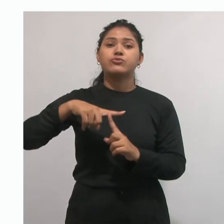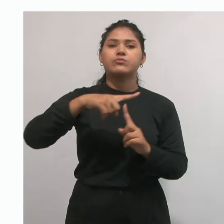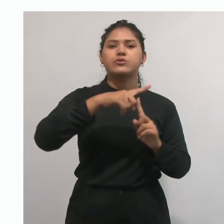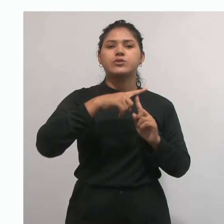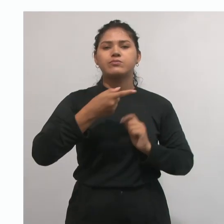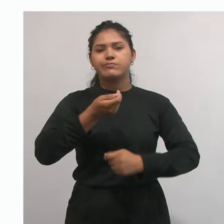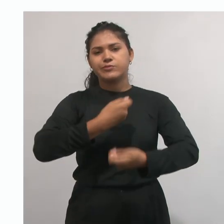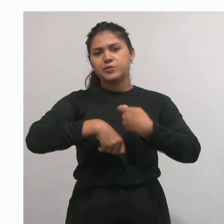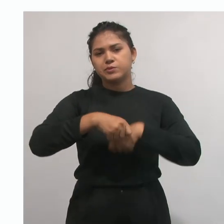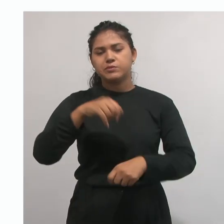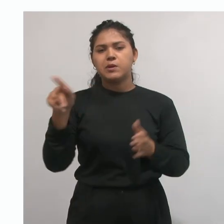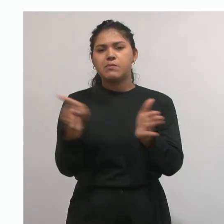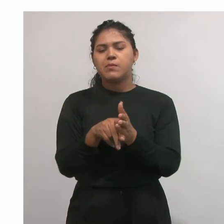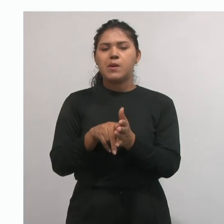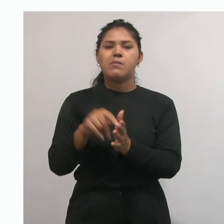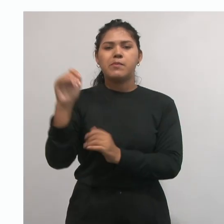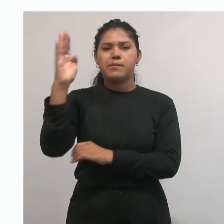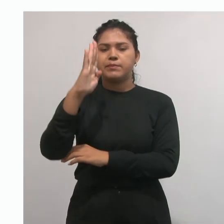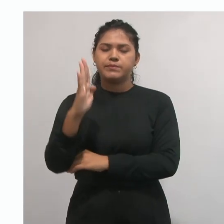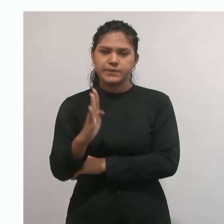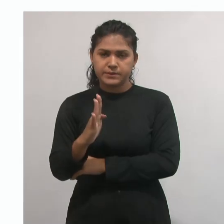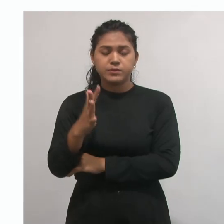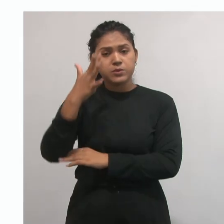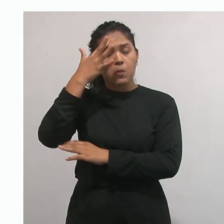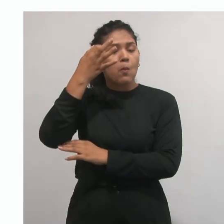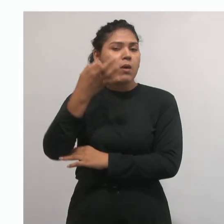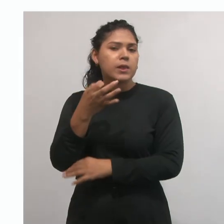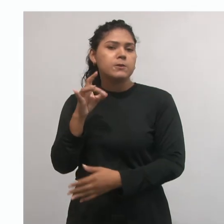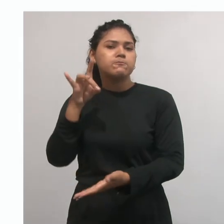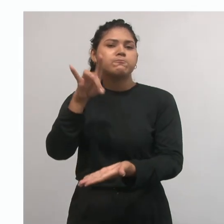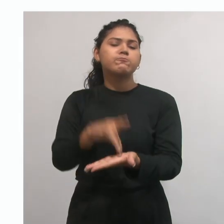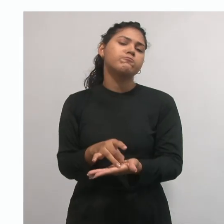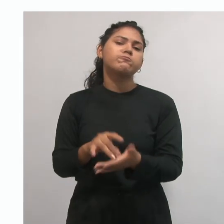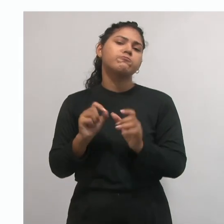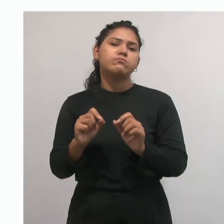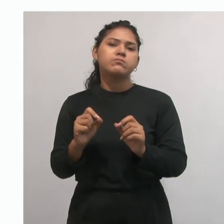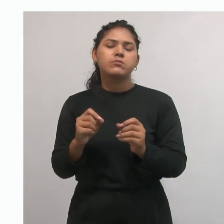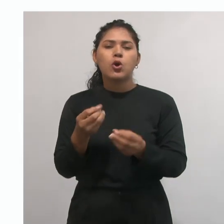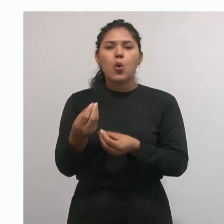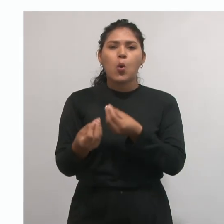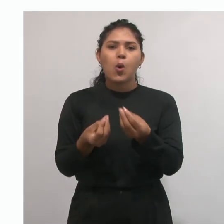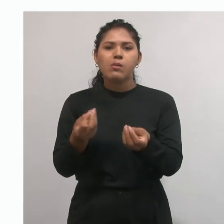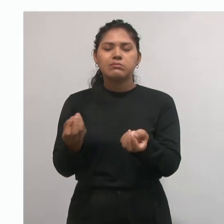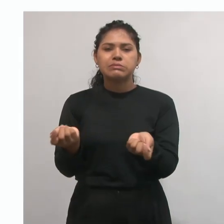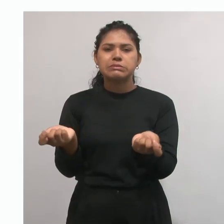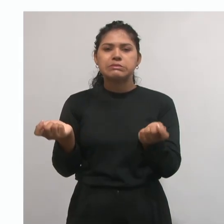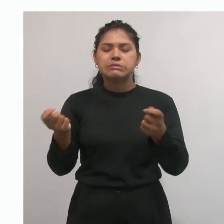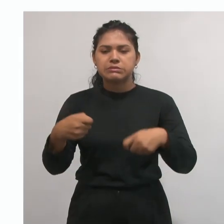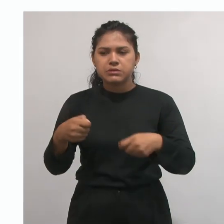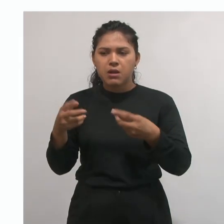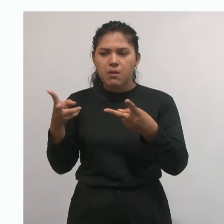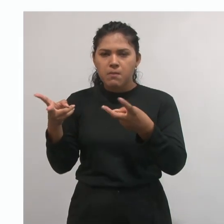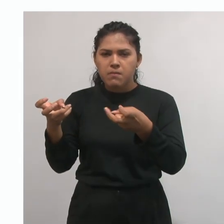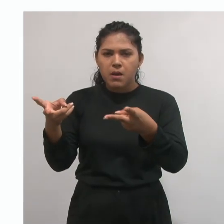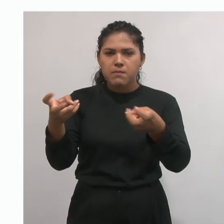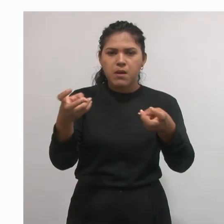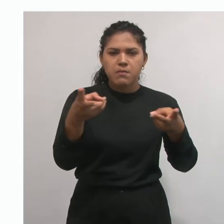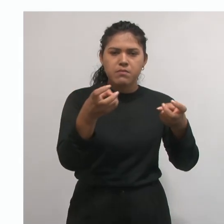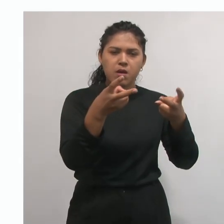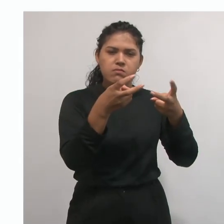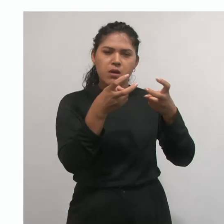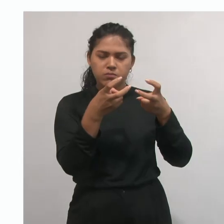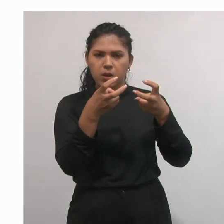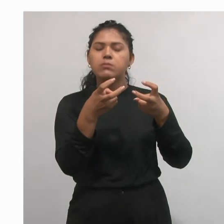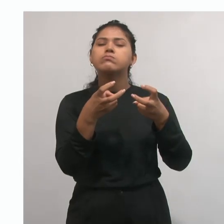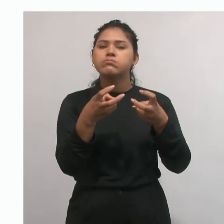amazônico, né? Então, esse reconhecimento desse cenário faz com que a gente desenvolva